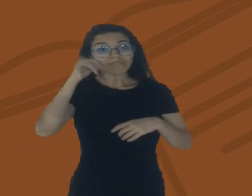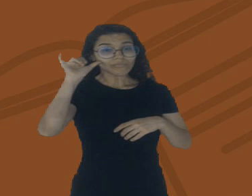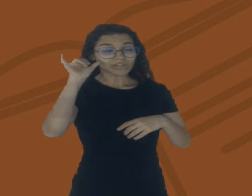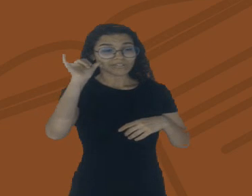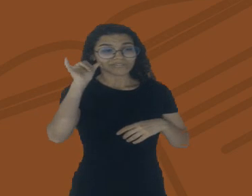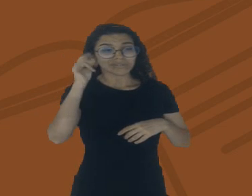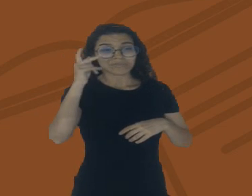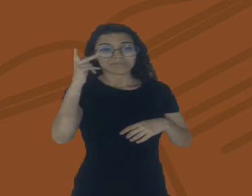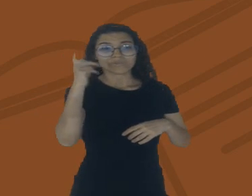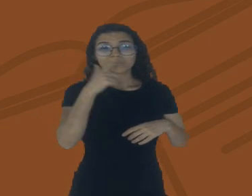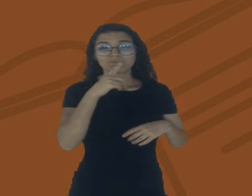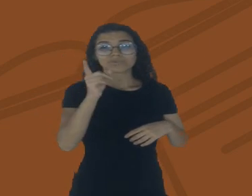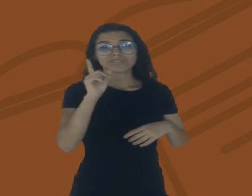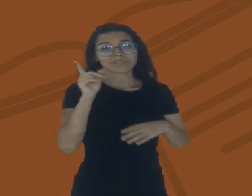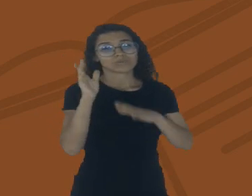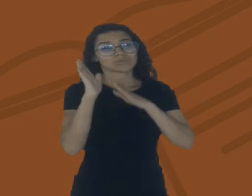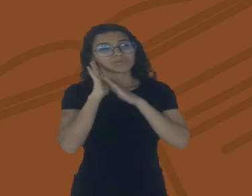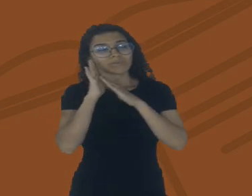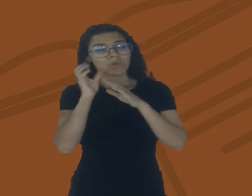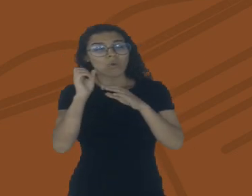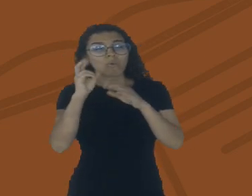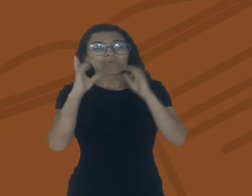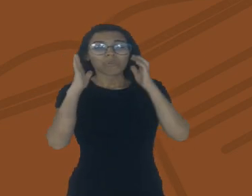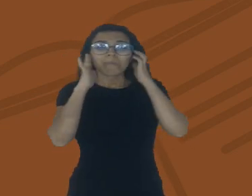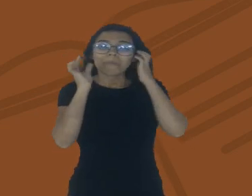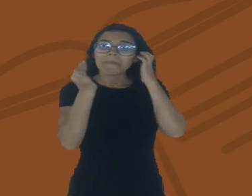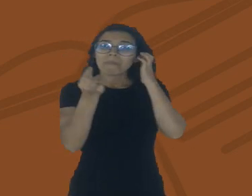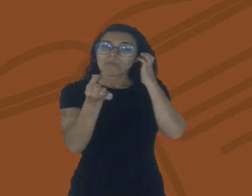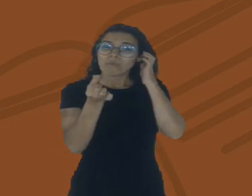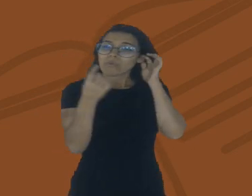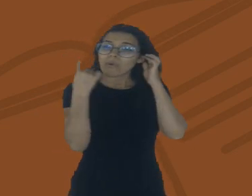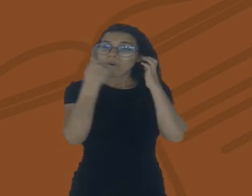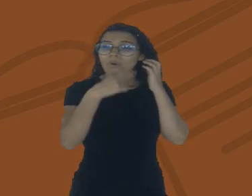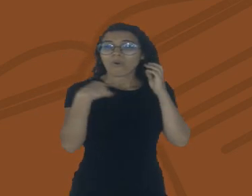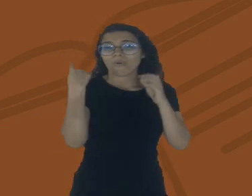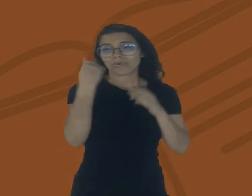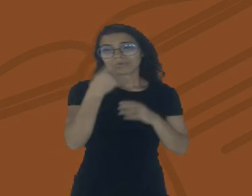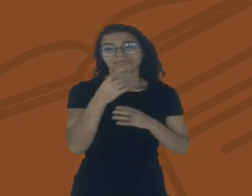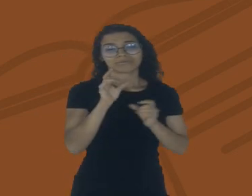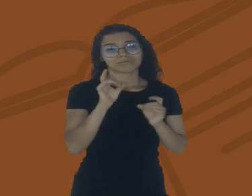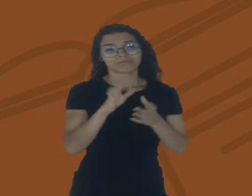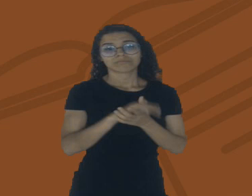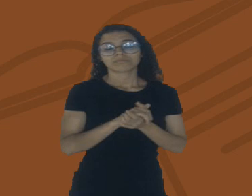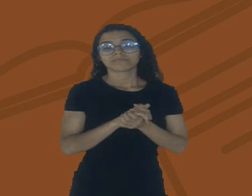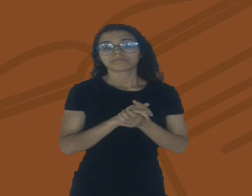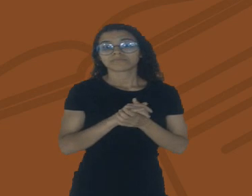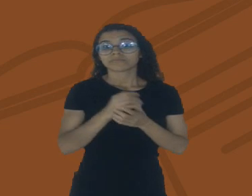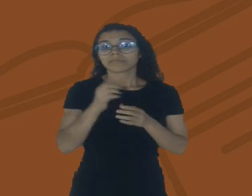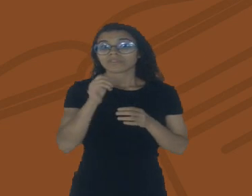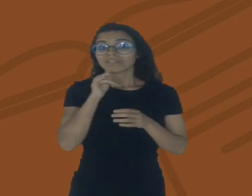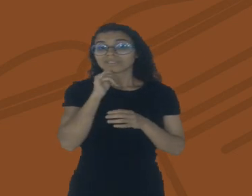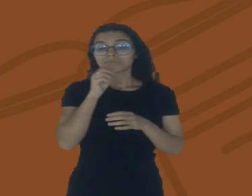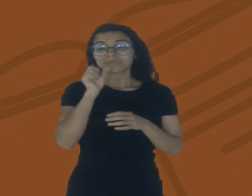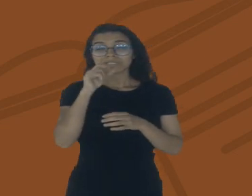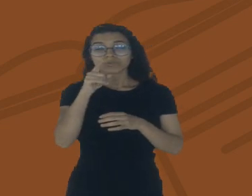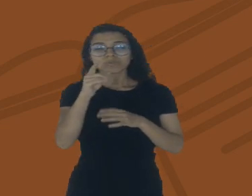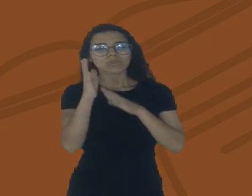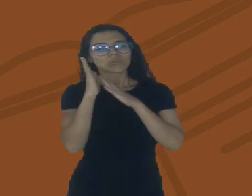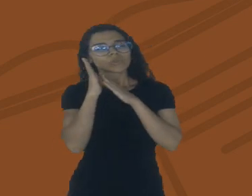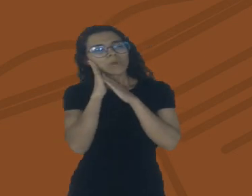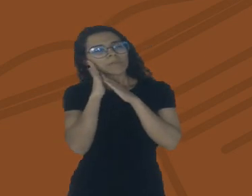tornando o sono insuficiente. Ou seja, mesmo quando se dorme, não se consegue sentir descansado ou